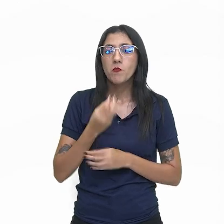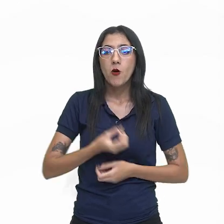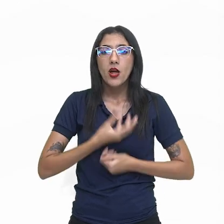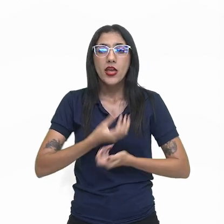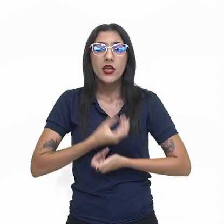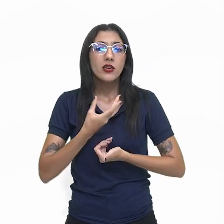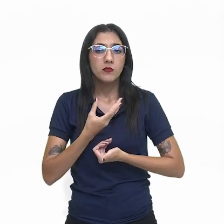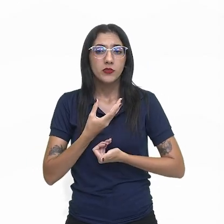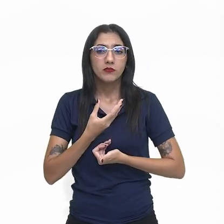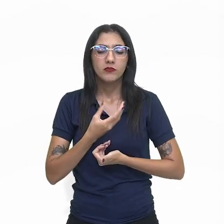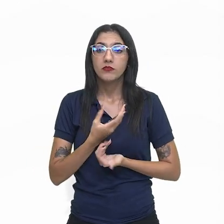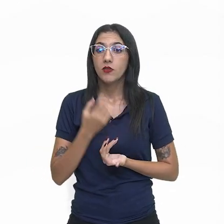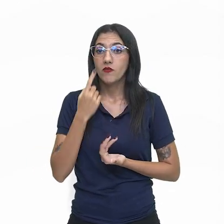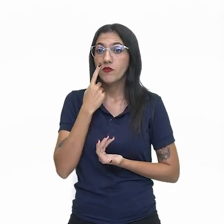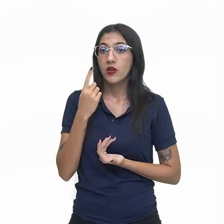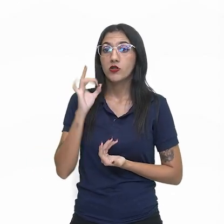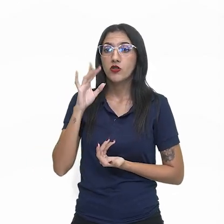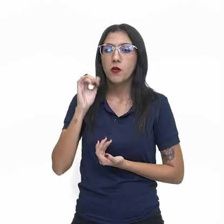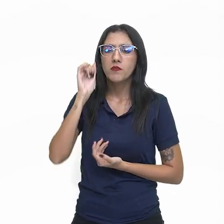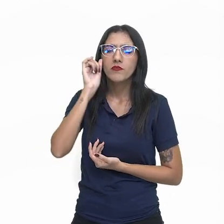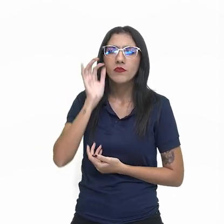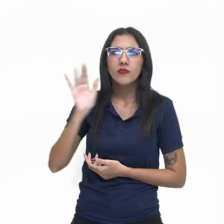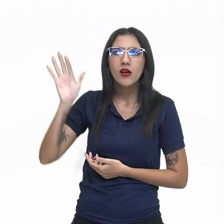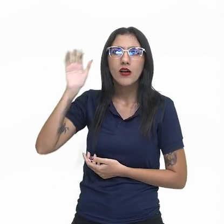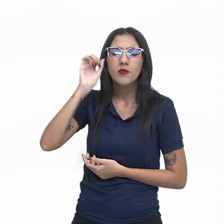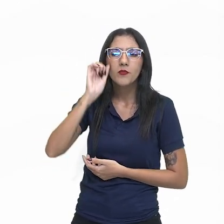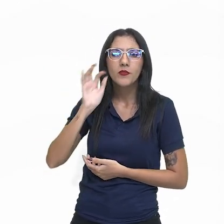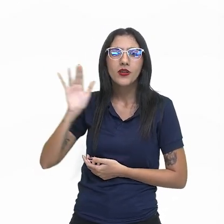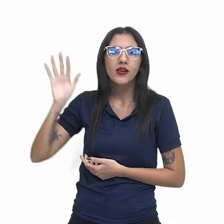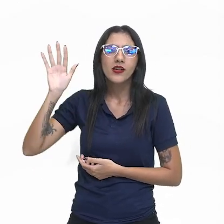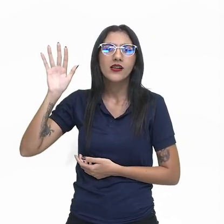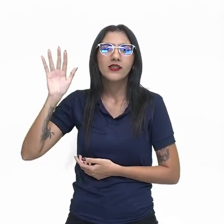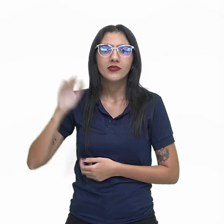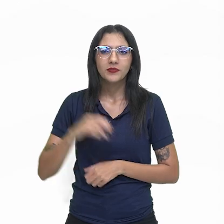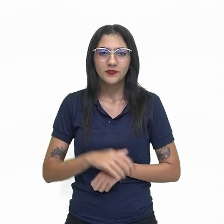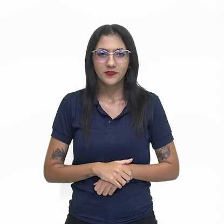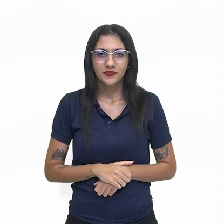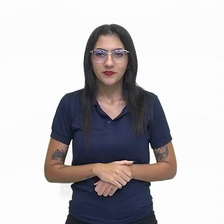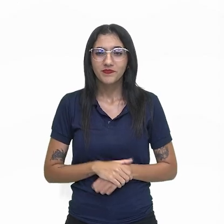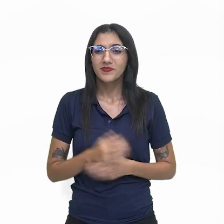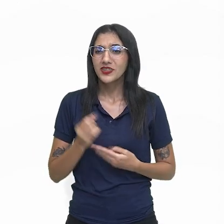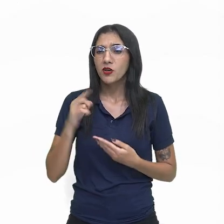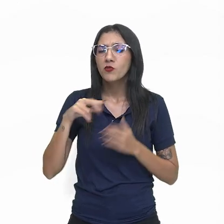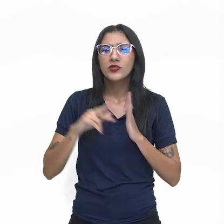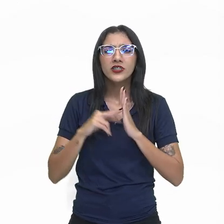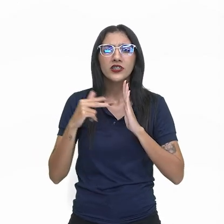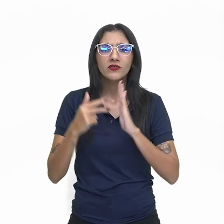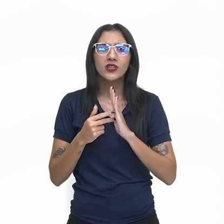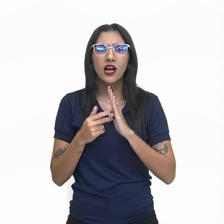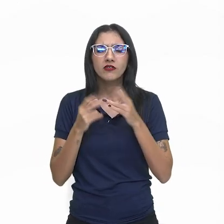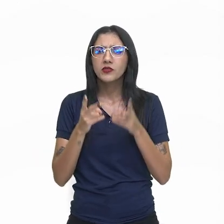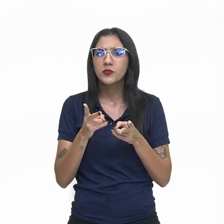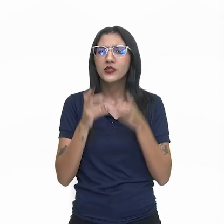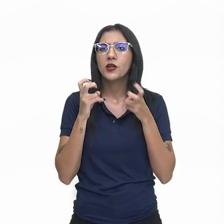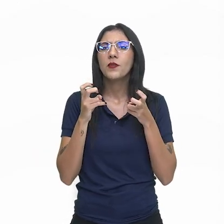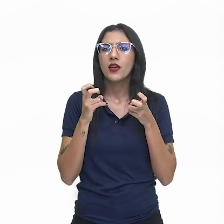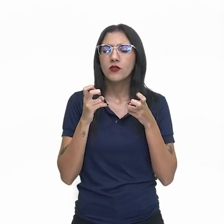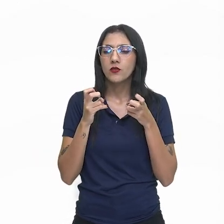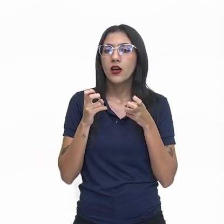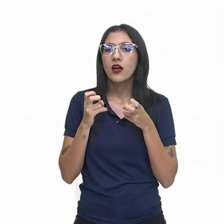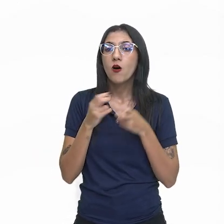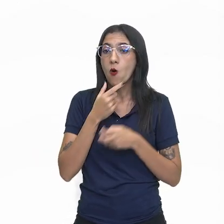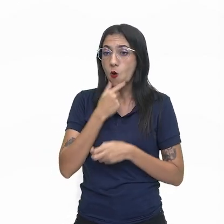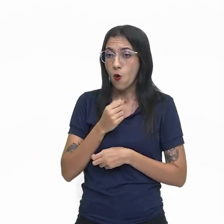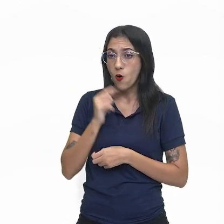pensando. Olha, ele diz, coitado, doido para fazer um poema a partir da palavra que